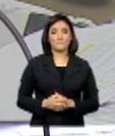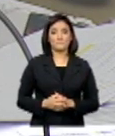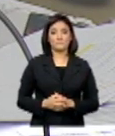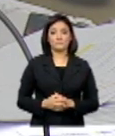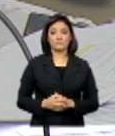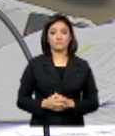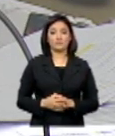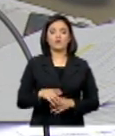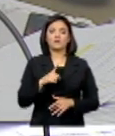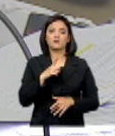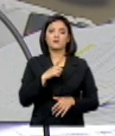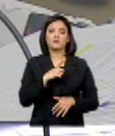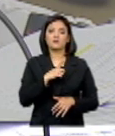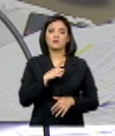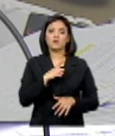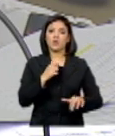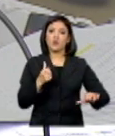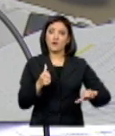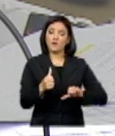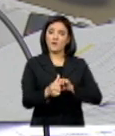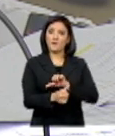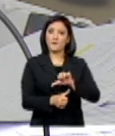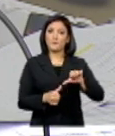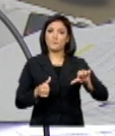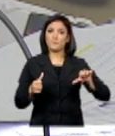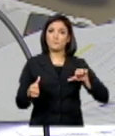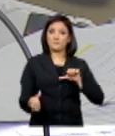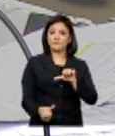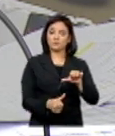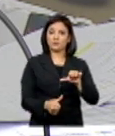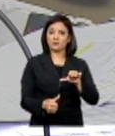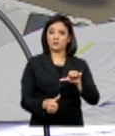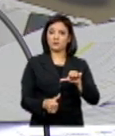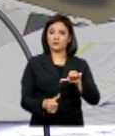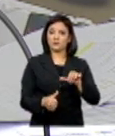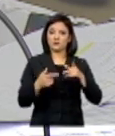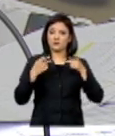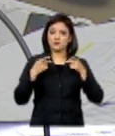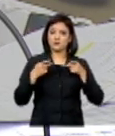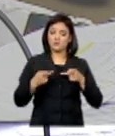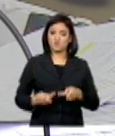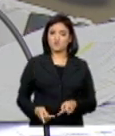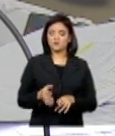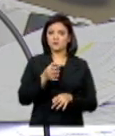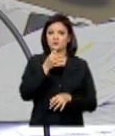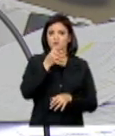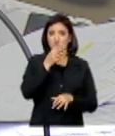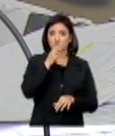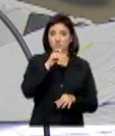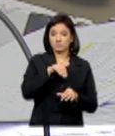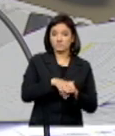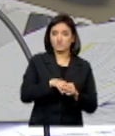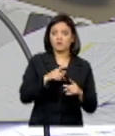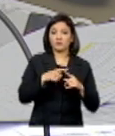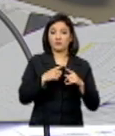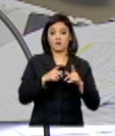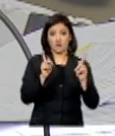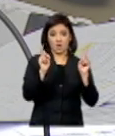alternador ligeiramente seu posicionamento em relação à competência